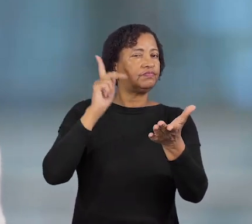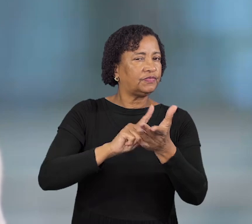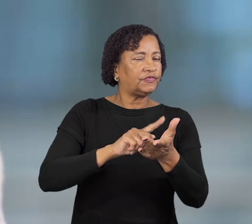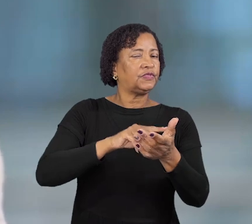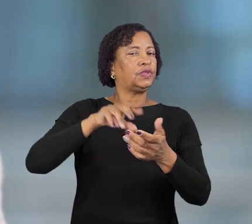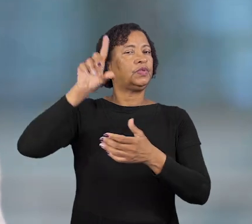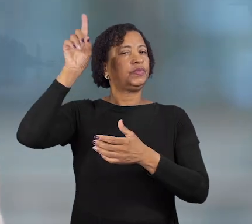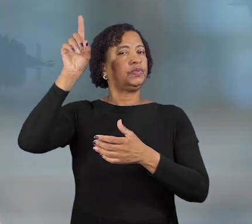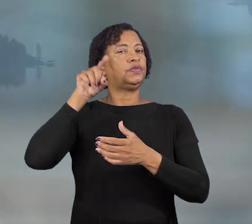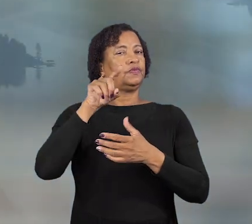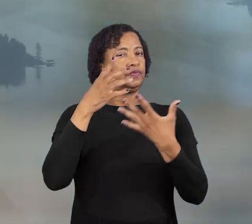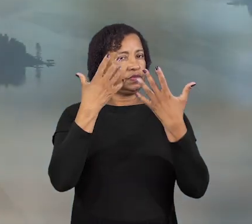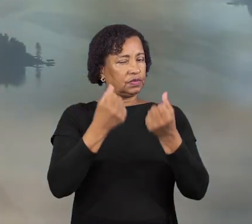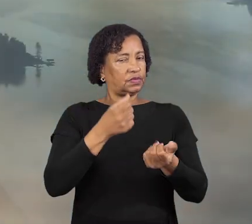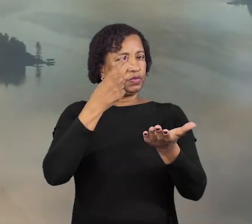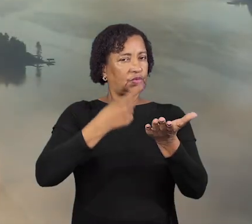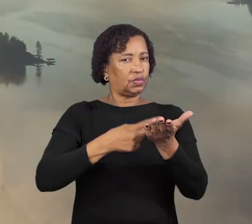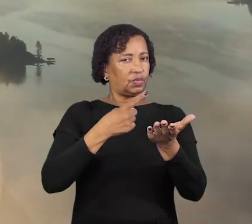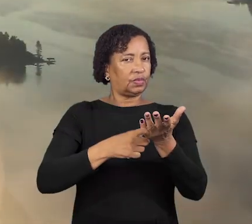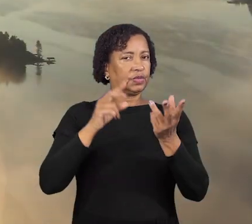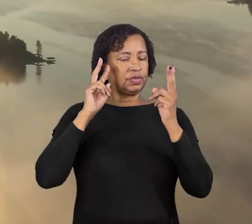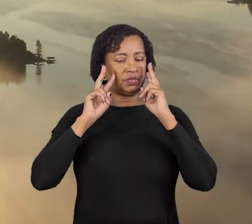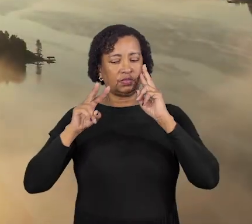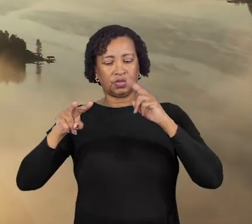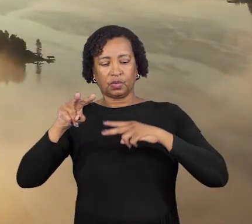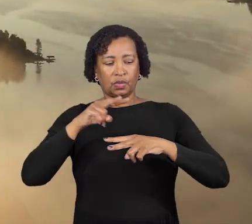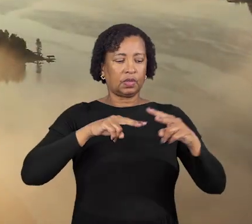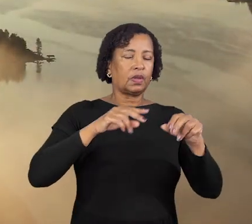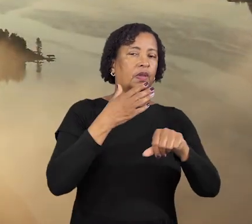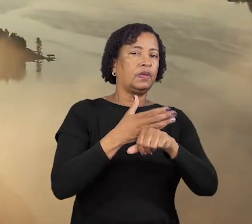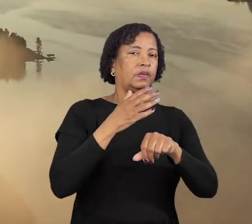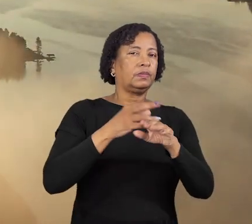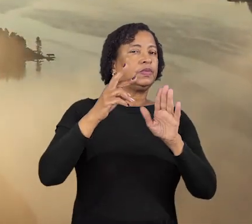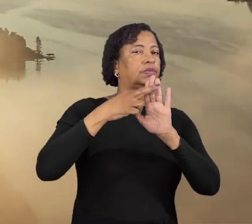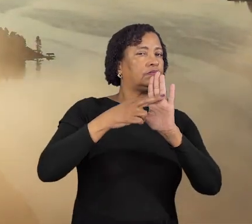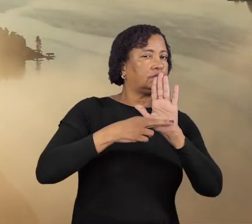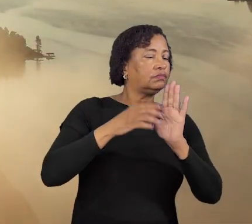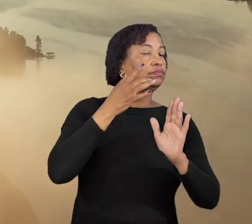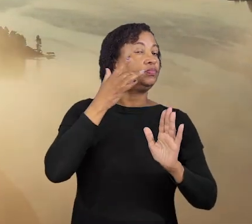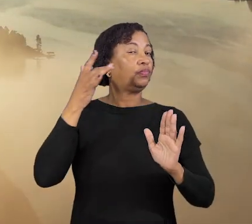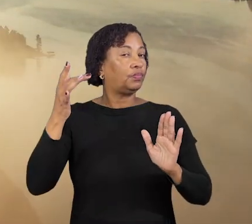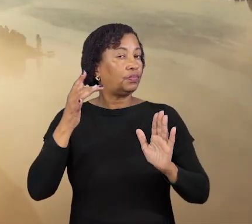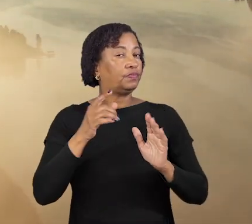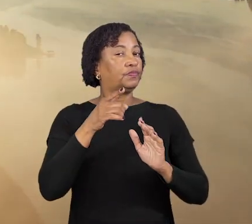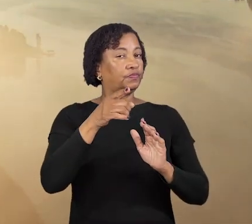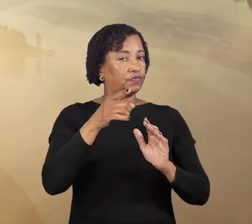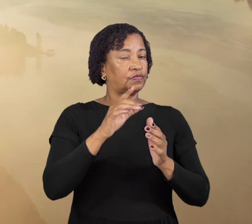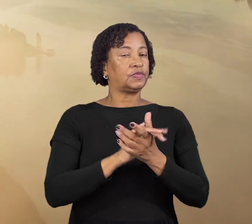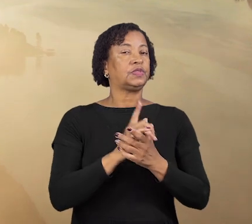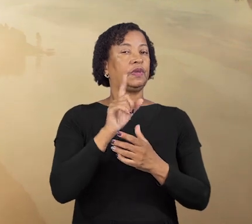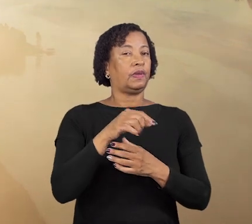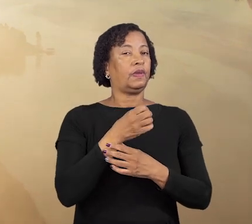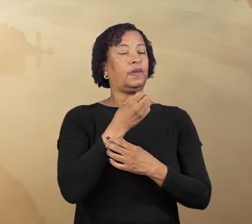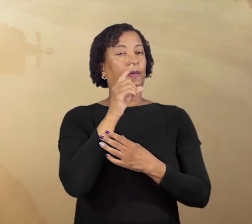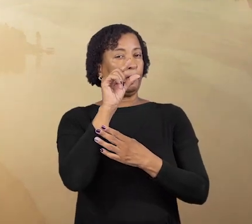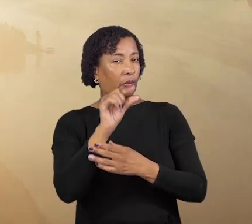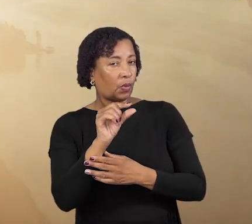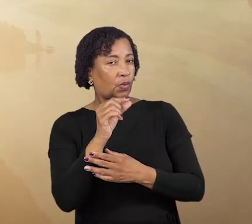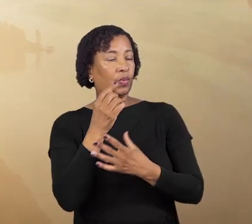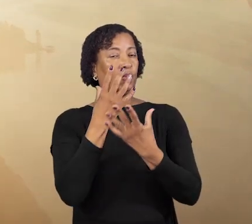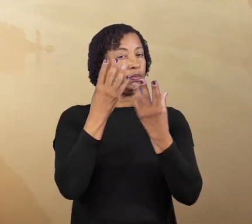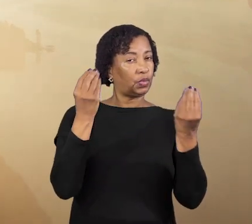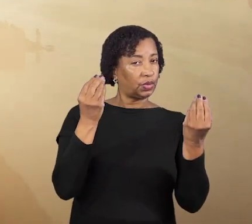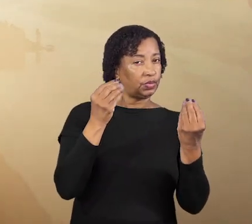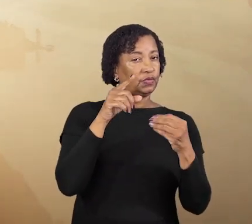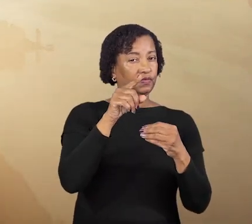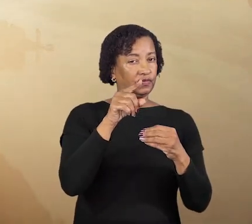com Deus? Você assumiu o compromisso de olhar ao redor e praticar as regras de ouro? Será que você é um dos poucos ou um